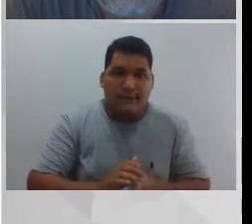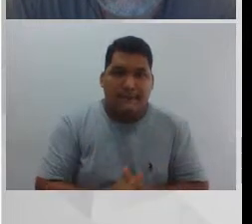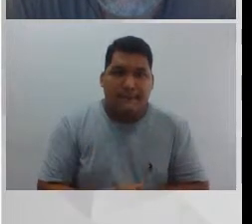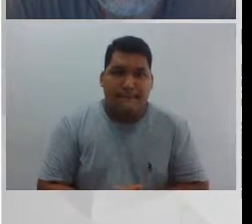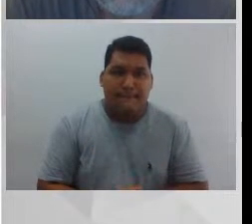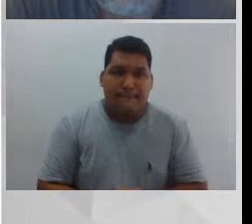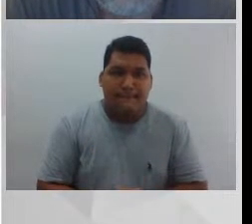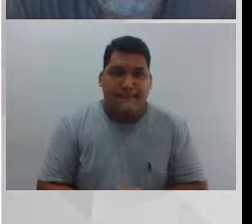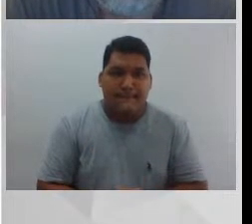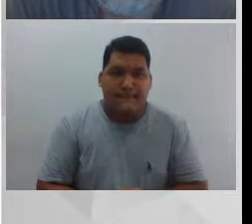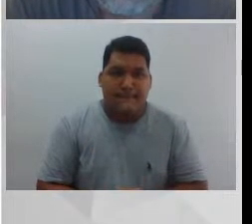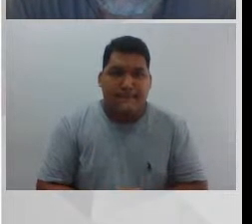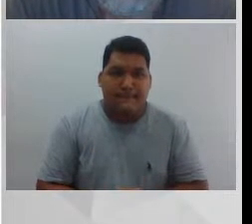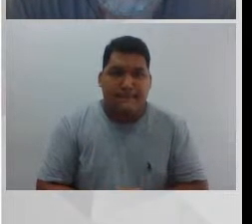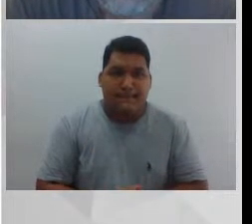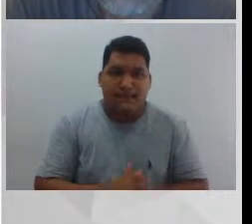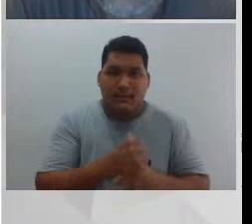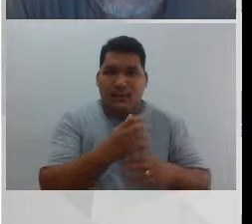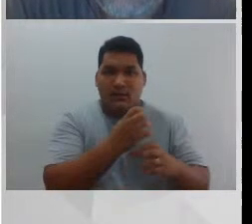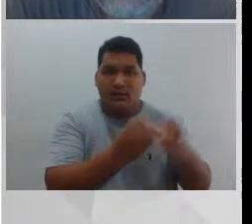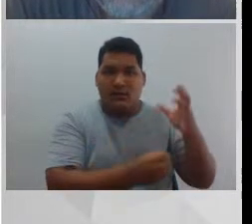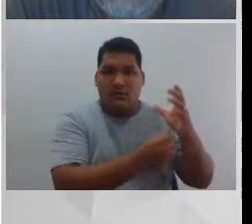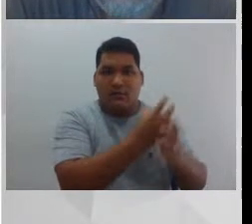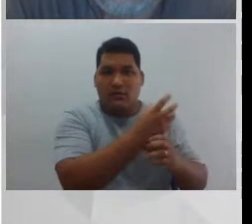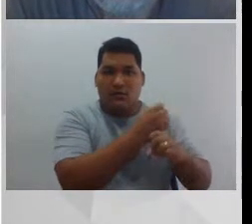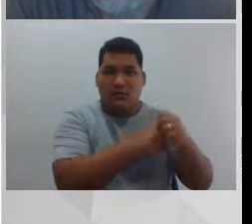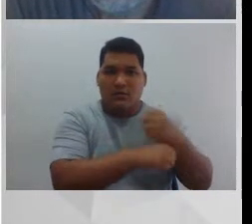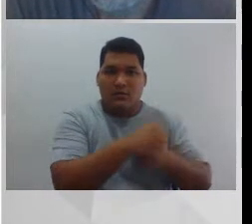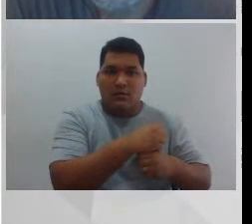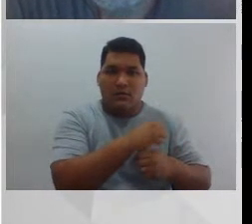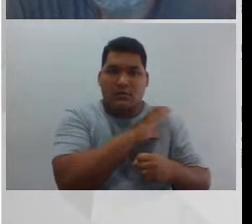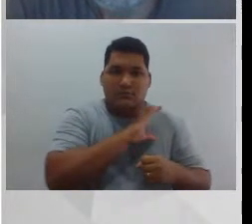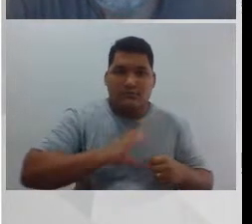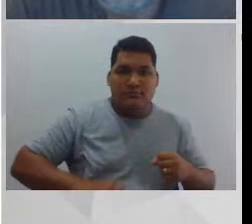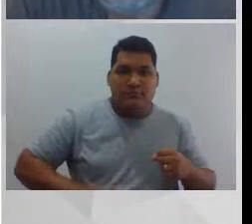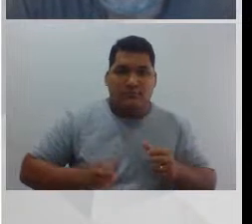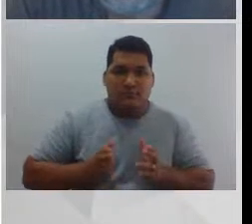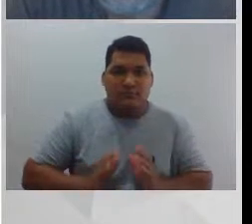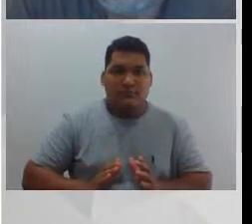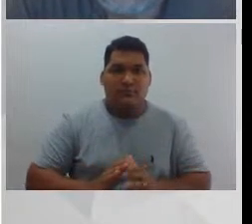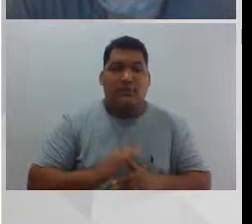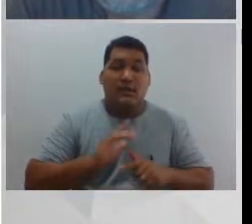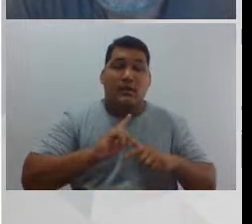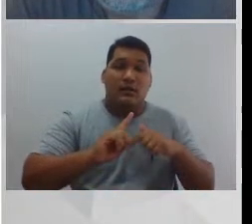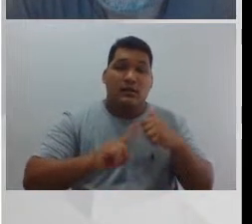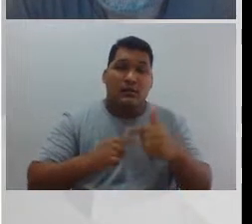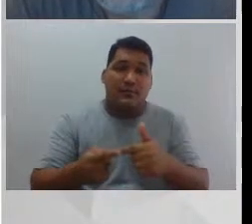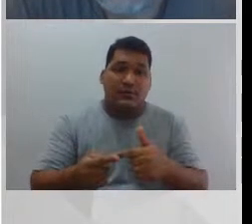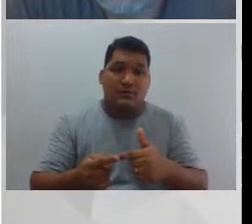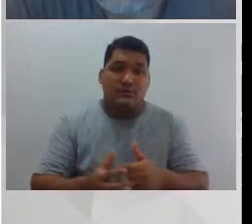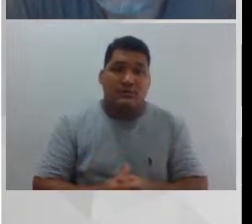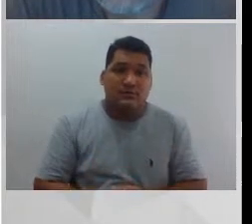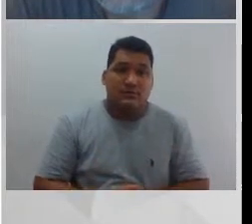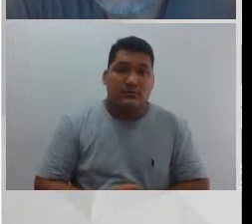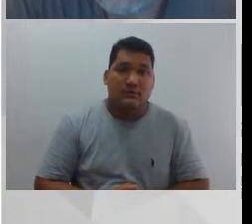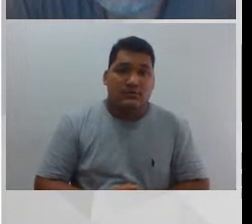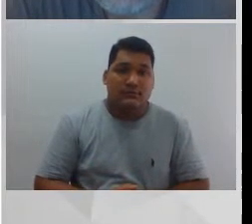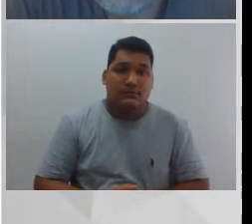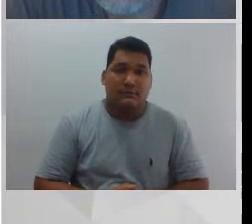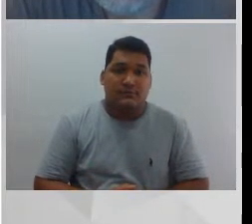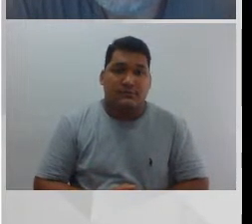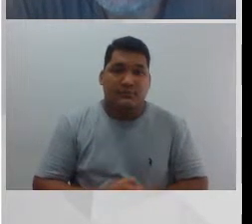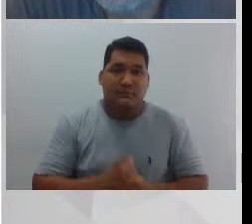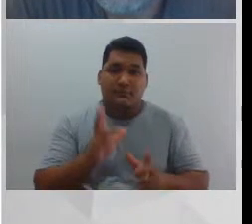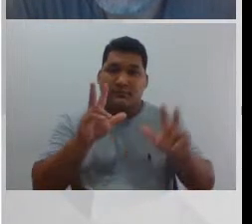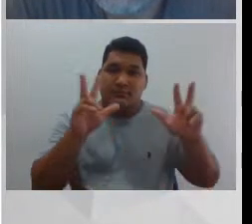antes de Cristo, né? Depois, num ponto de vista puramente matemático,